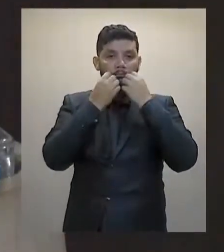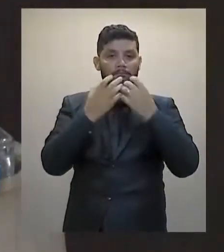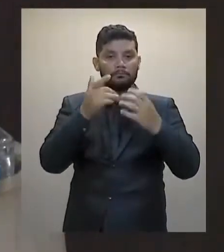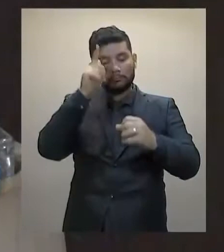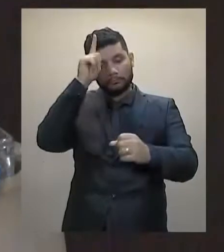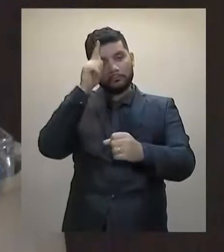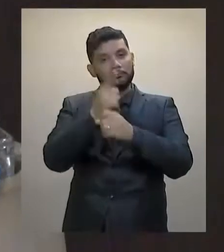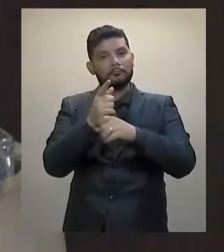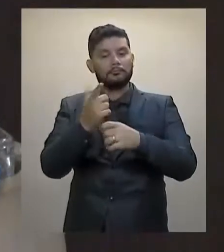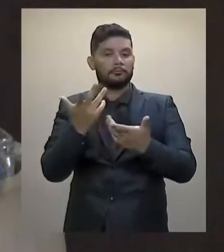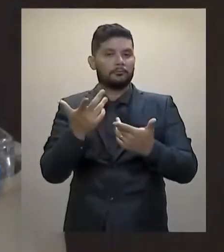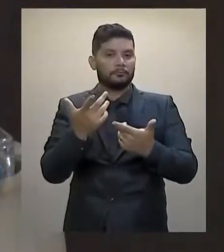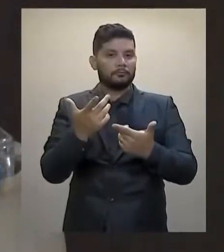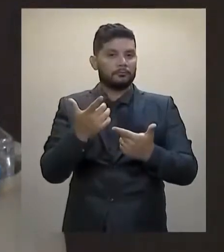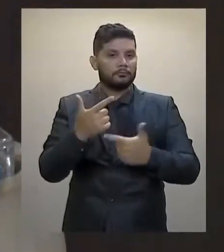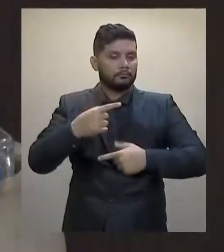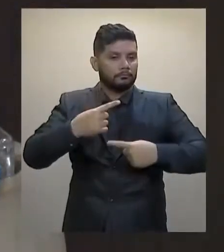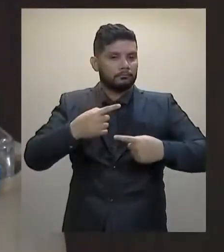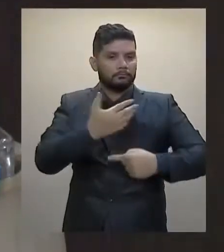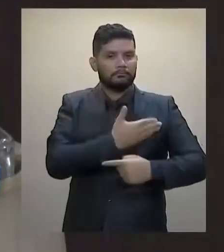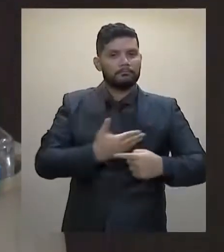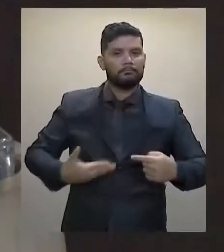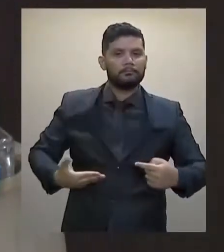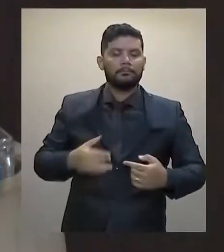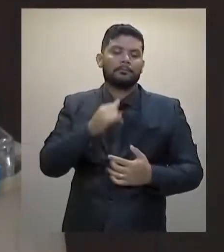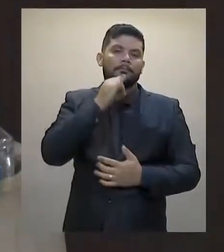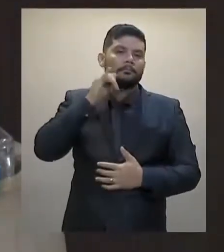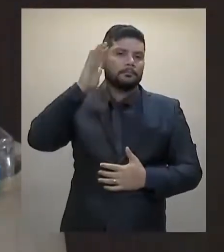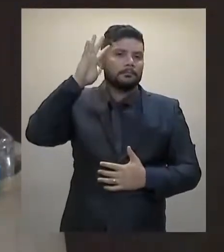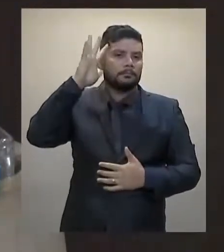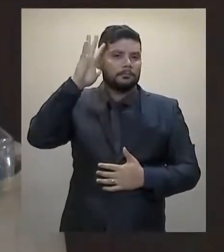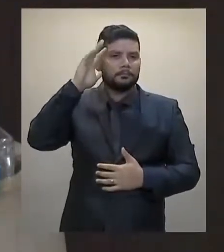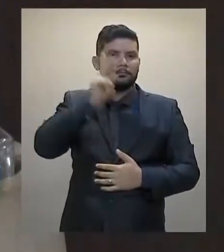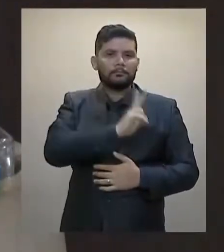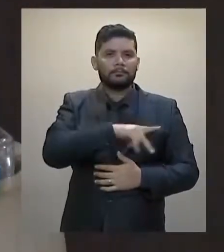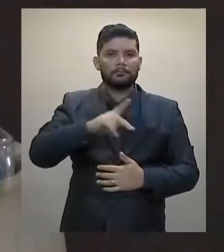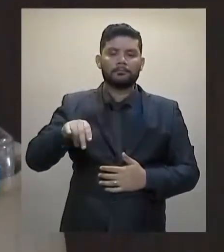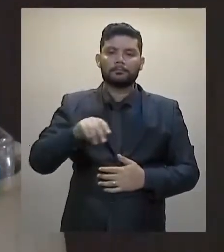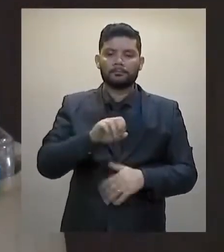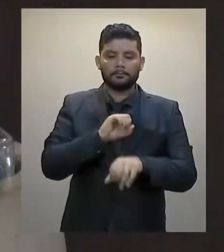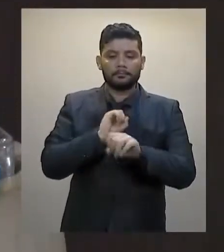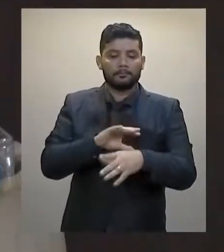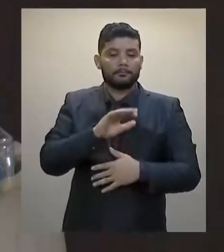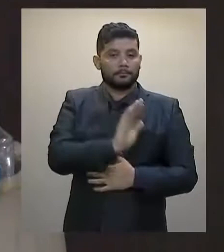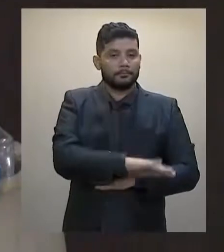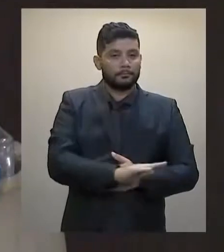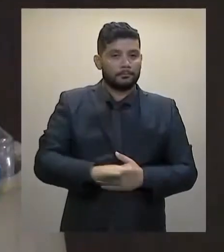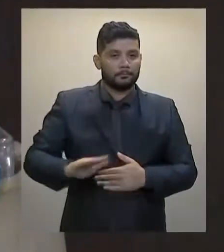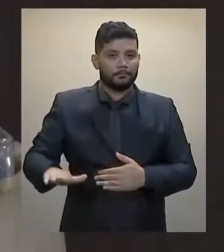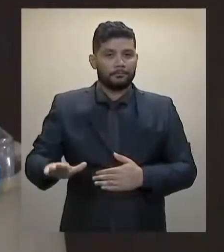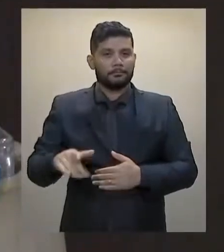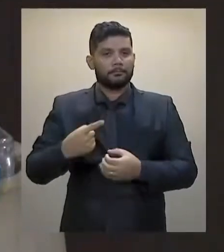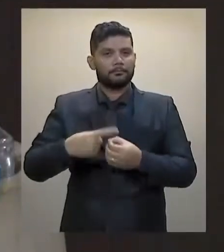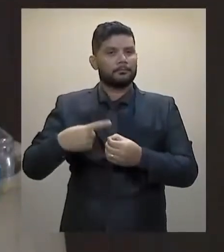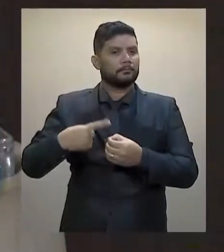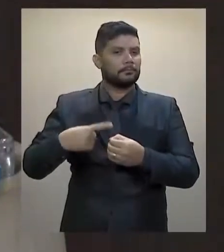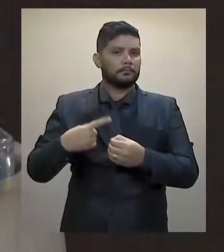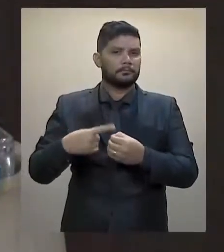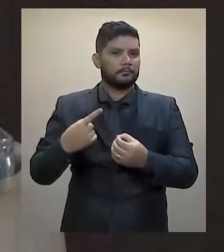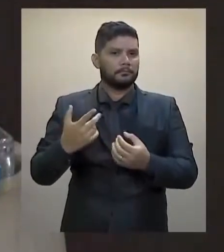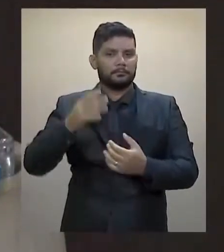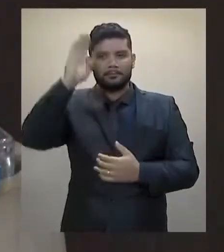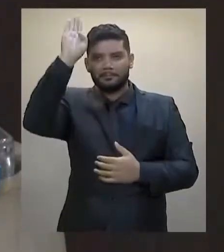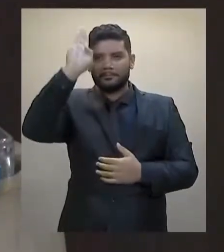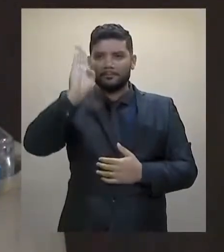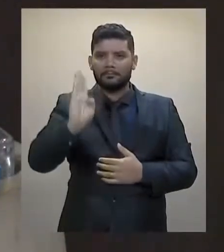pública. Imagine uma professora da educação básica de um município brasileiro que não